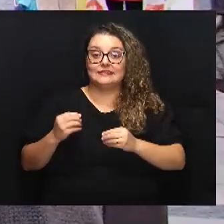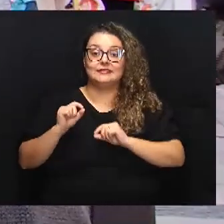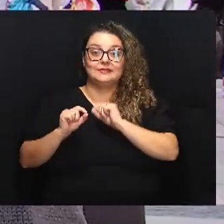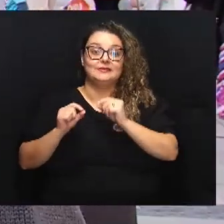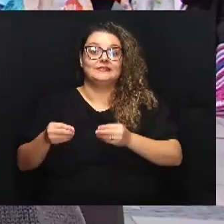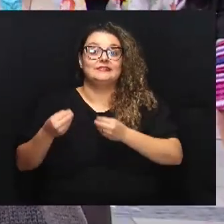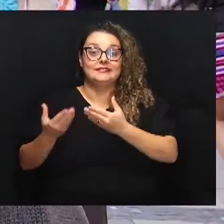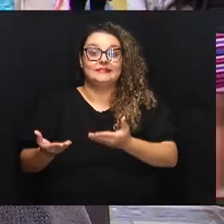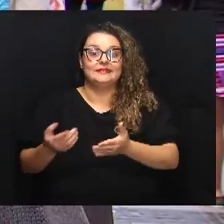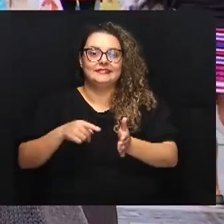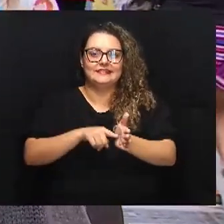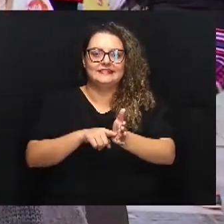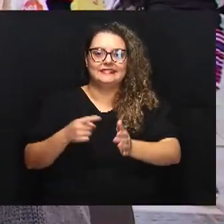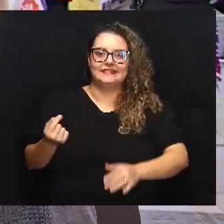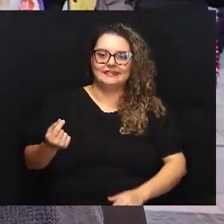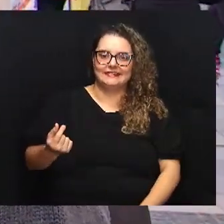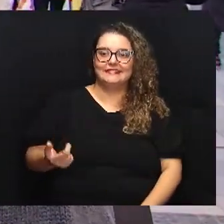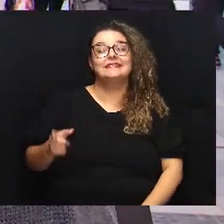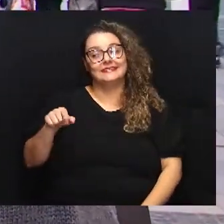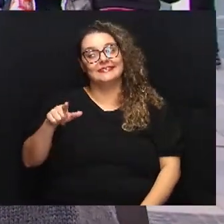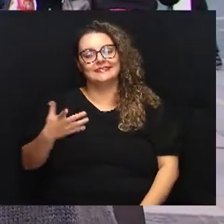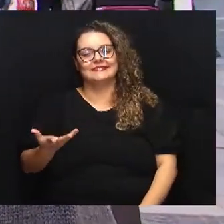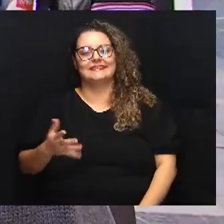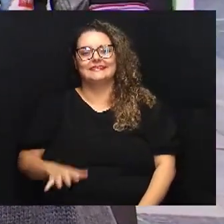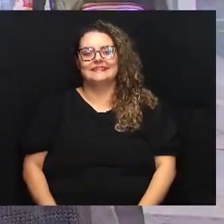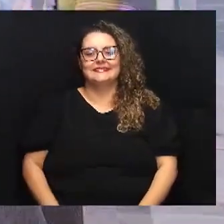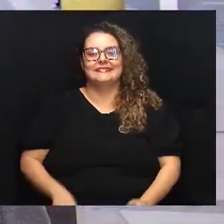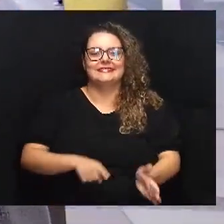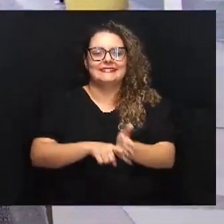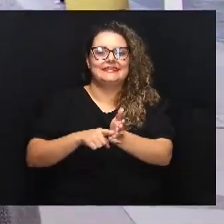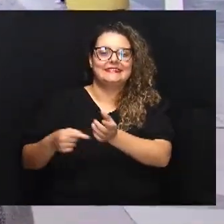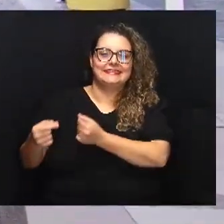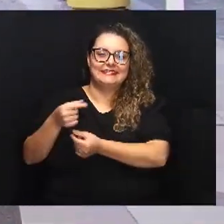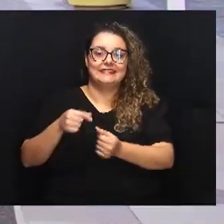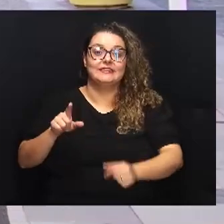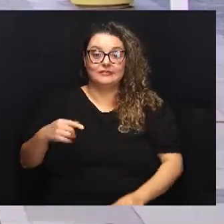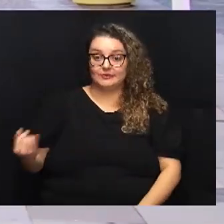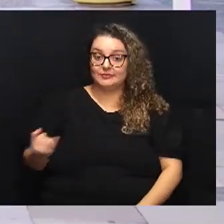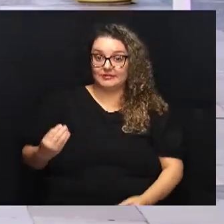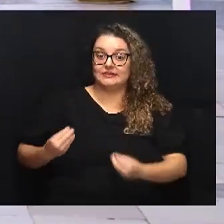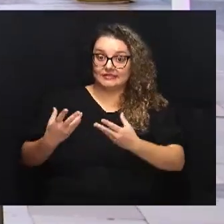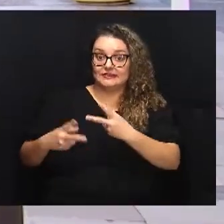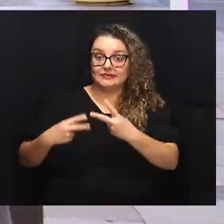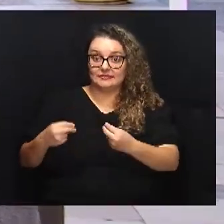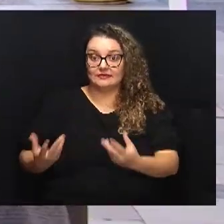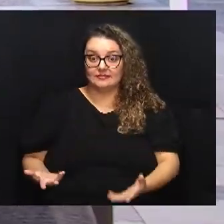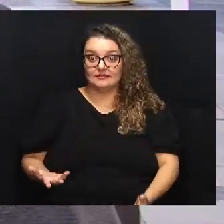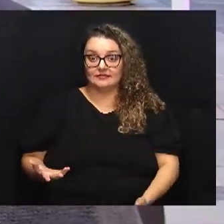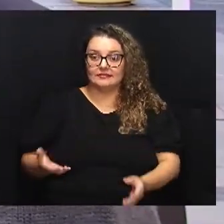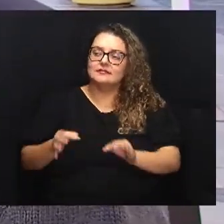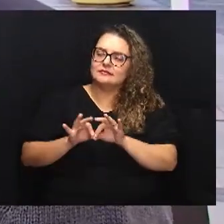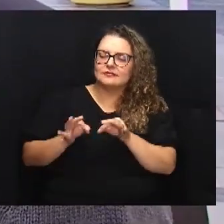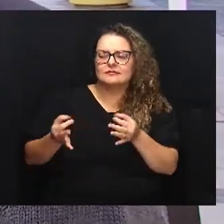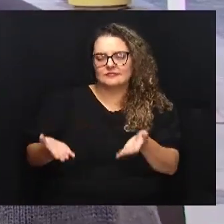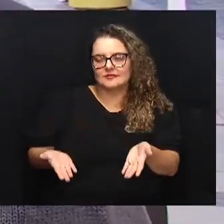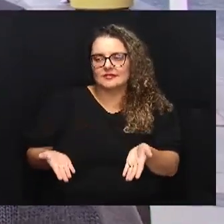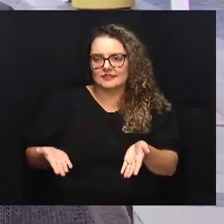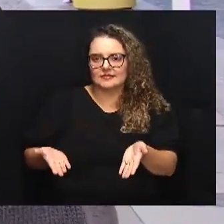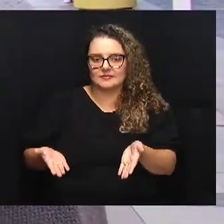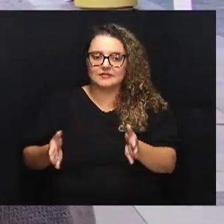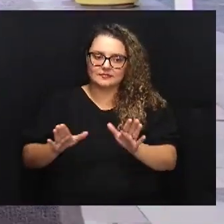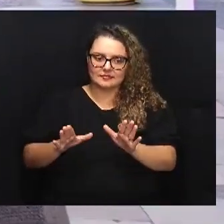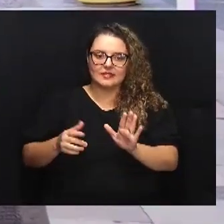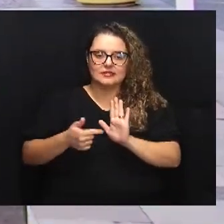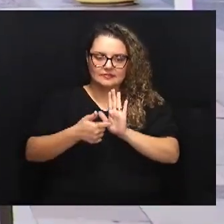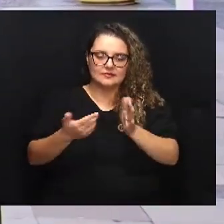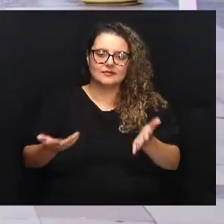ele, pesquisando o preço e é isso, pesquisando de mercado. O importante é presentear, mesmo com simples, né, mas